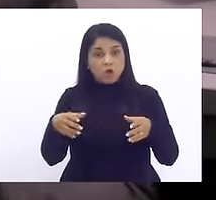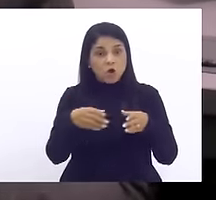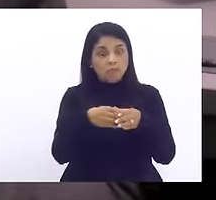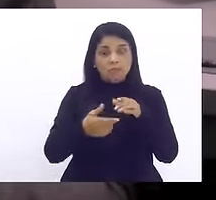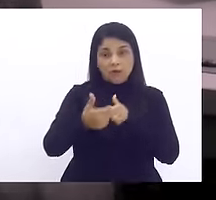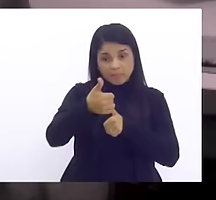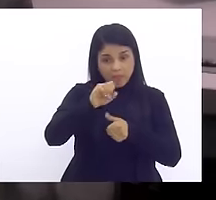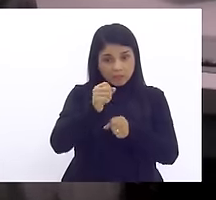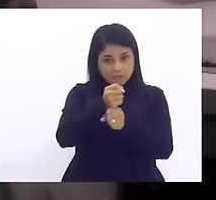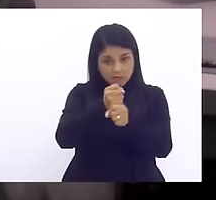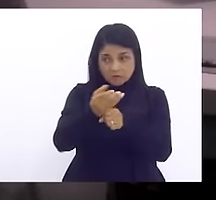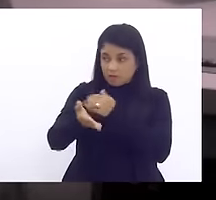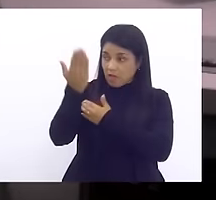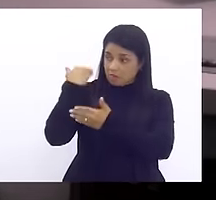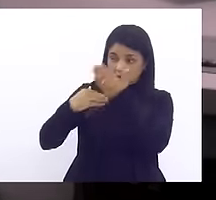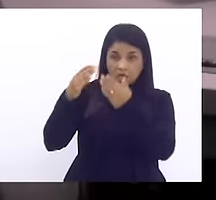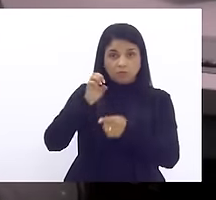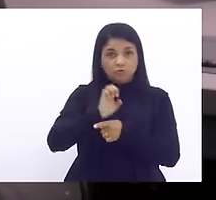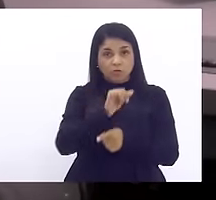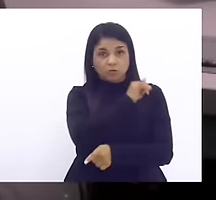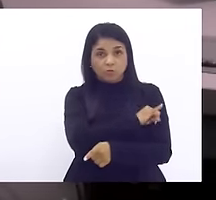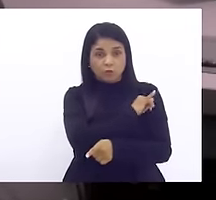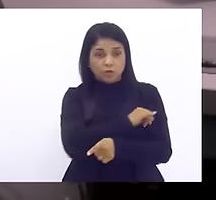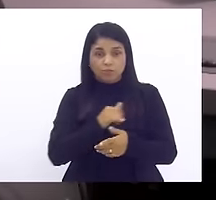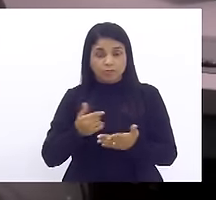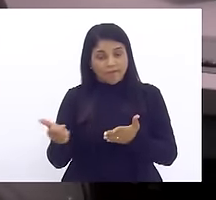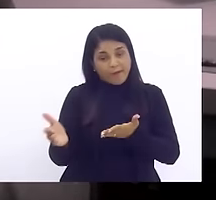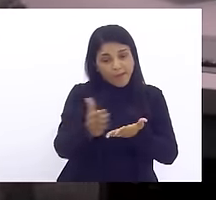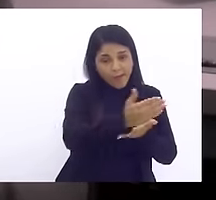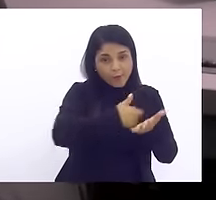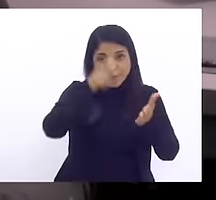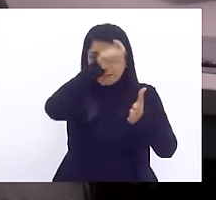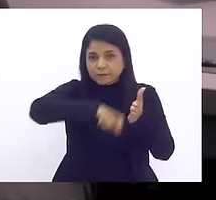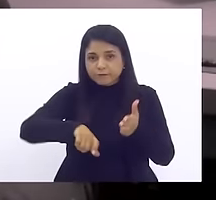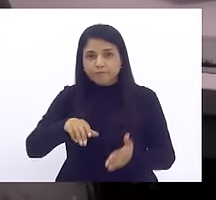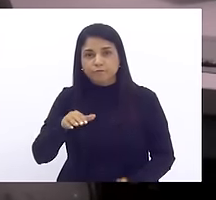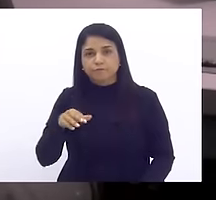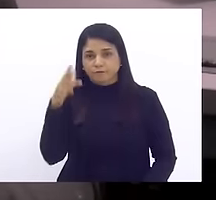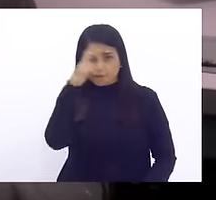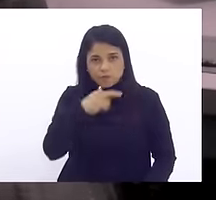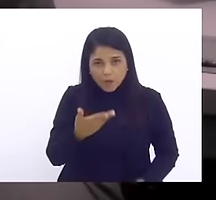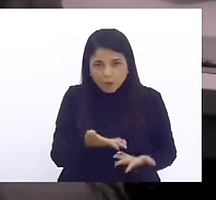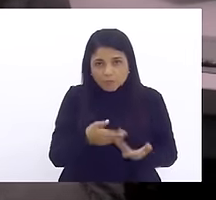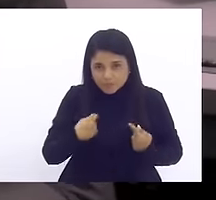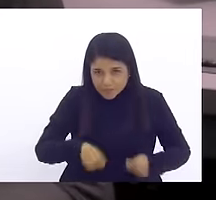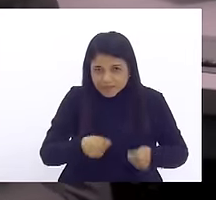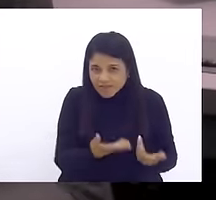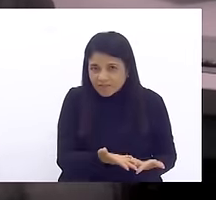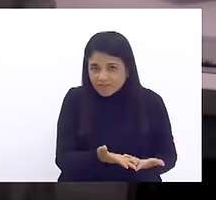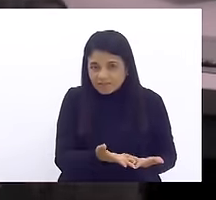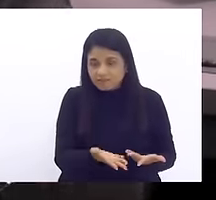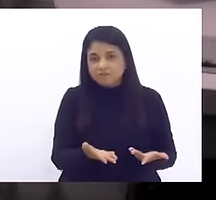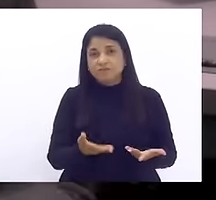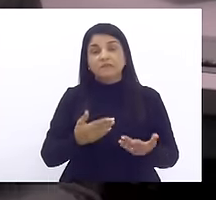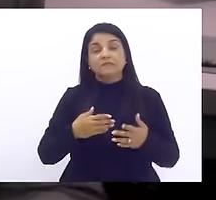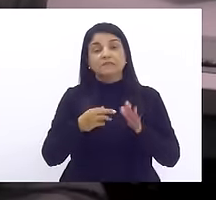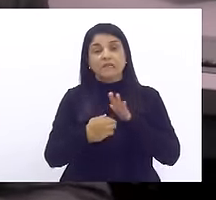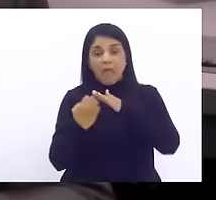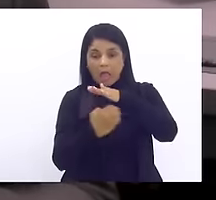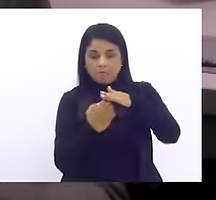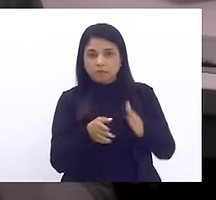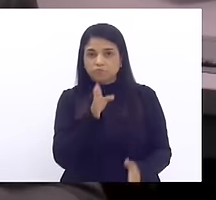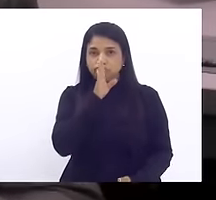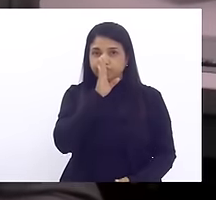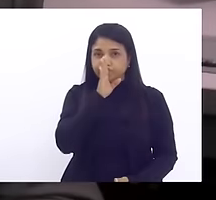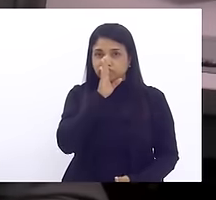dessa dez anos atrás o Rio de Janeiro não estaria nem recuperação fiscal Quem sabe agora se a empresa se coloca em